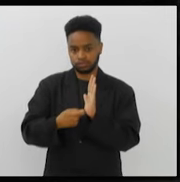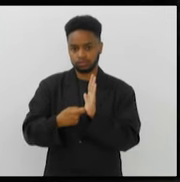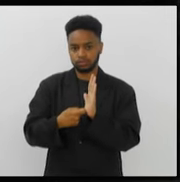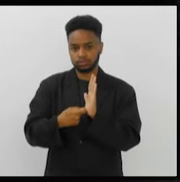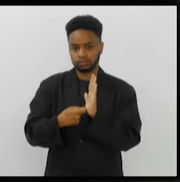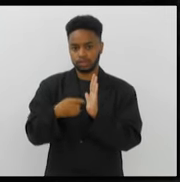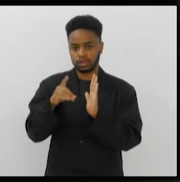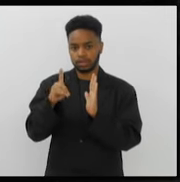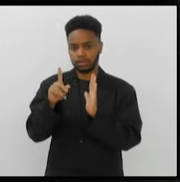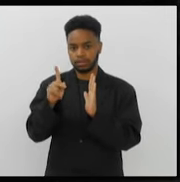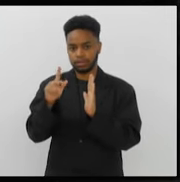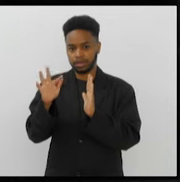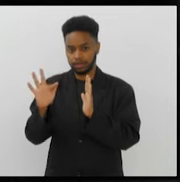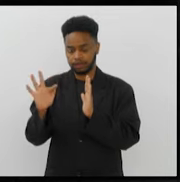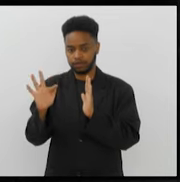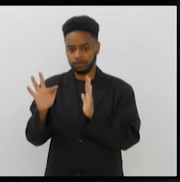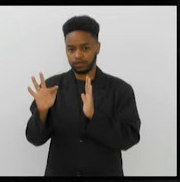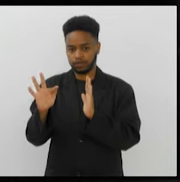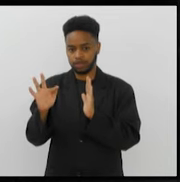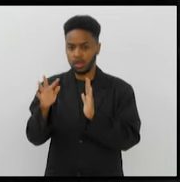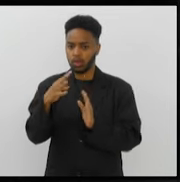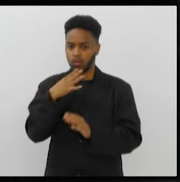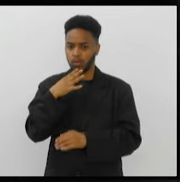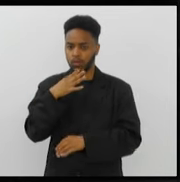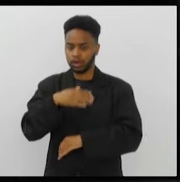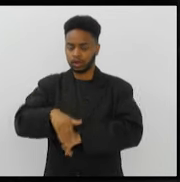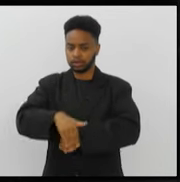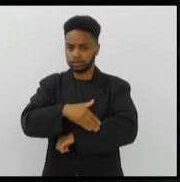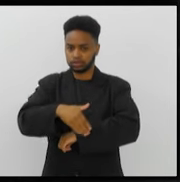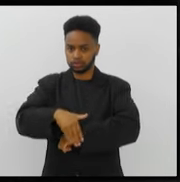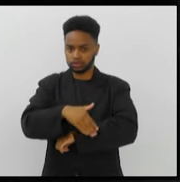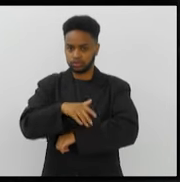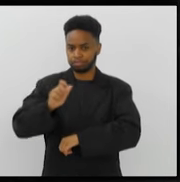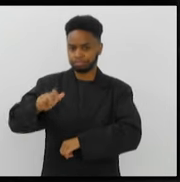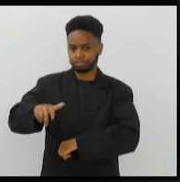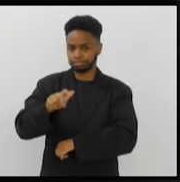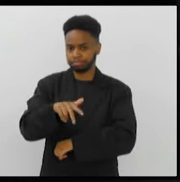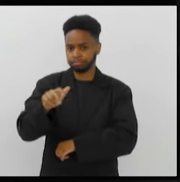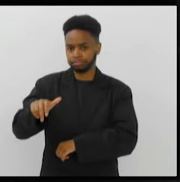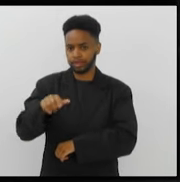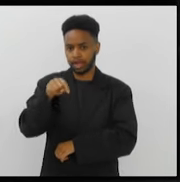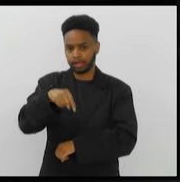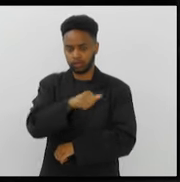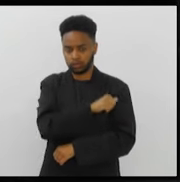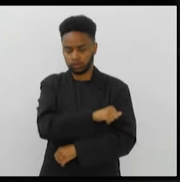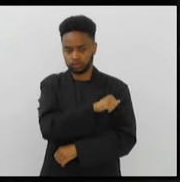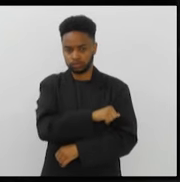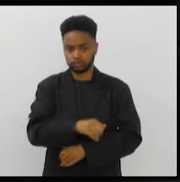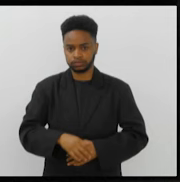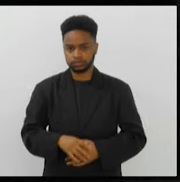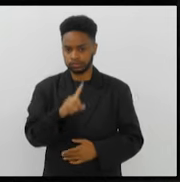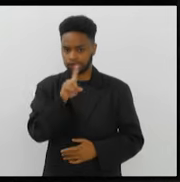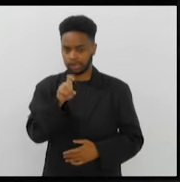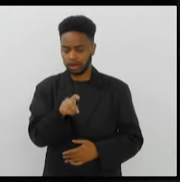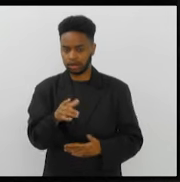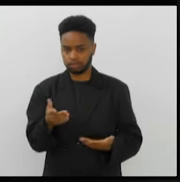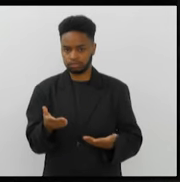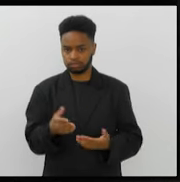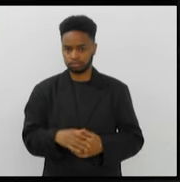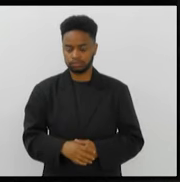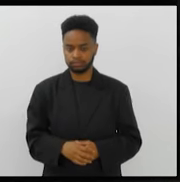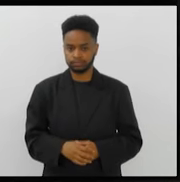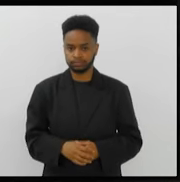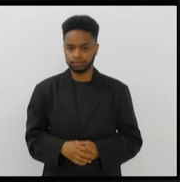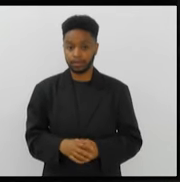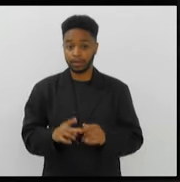essa DPF anda pelas ruas, pelas estradas do estado do Rio de Janeiro? E sabe o